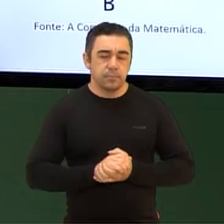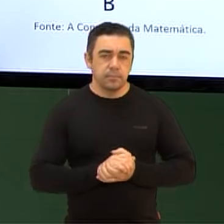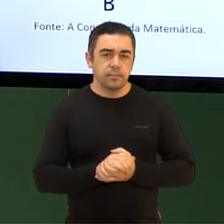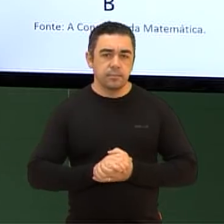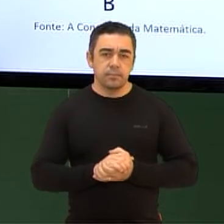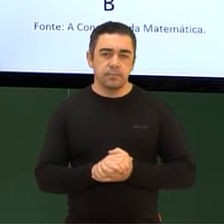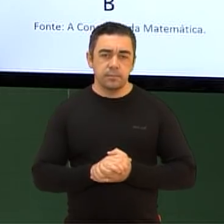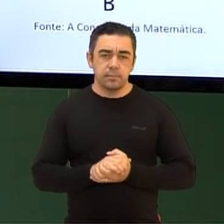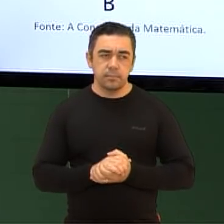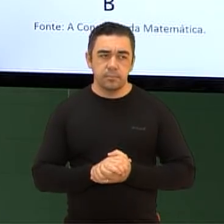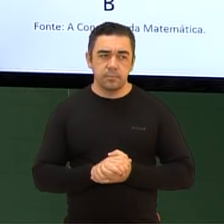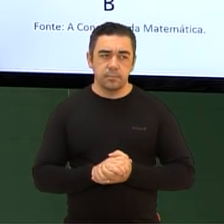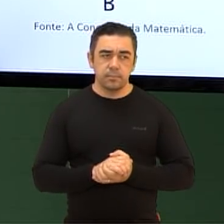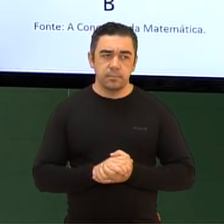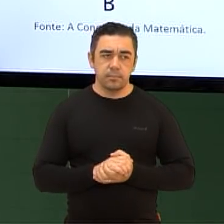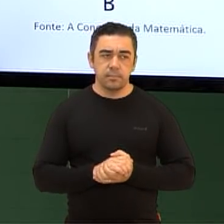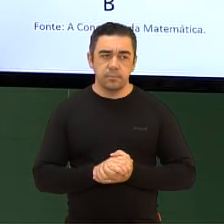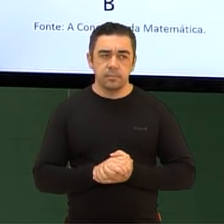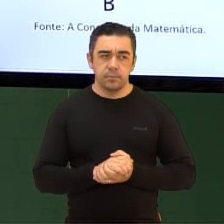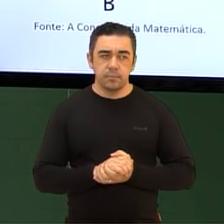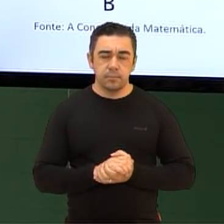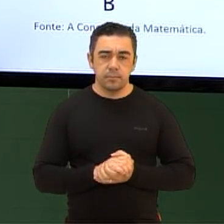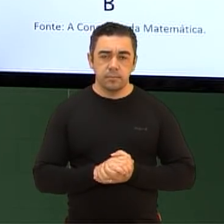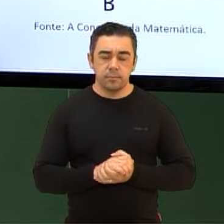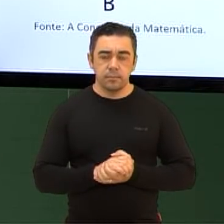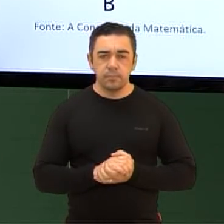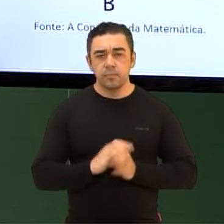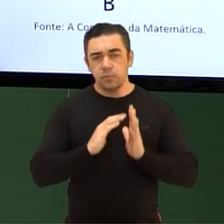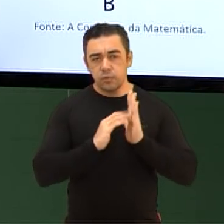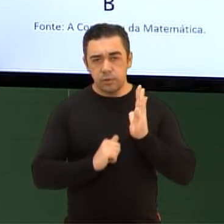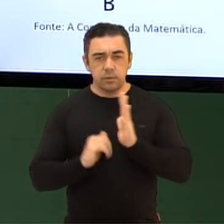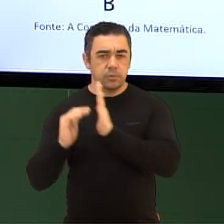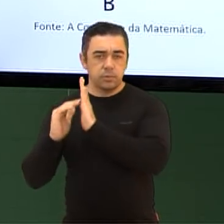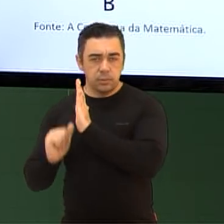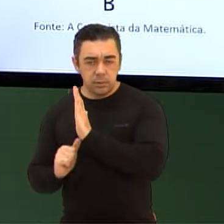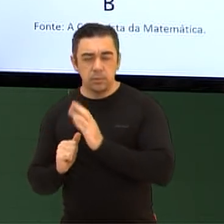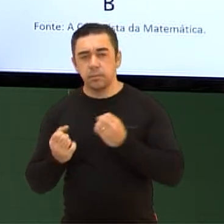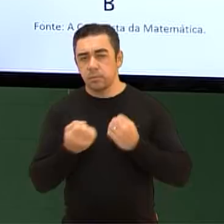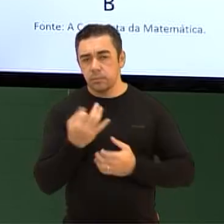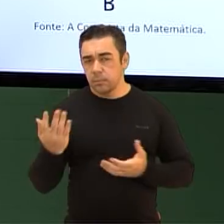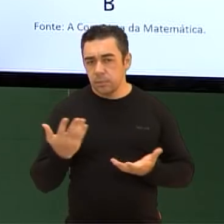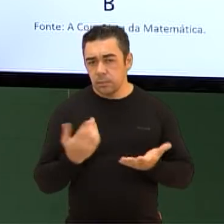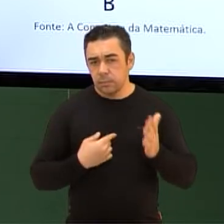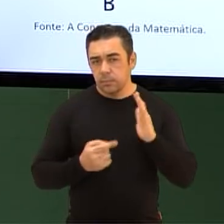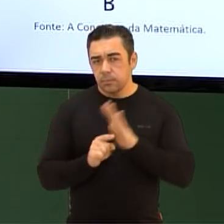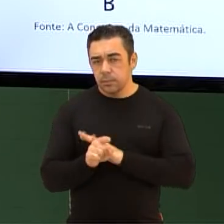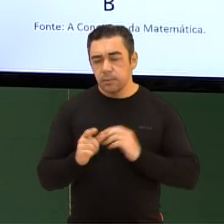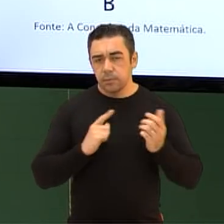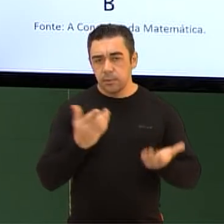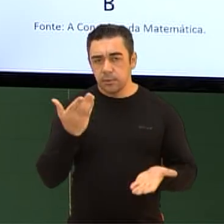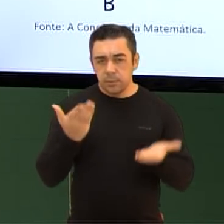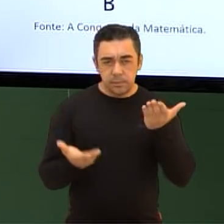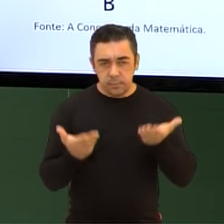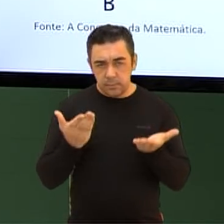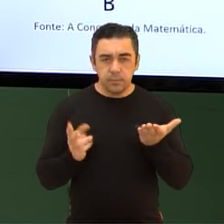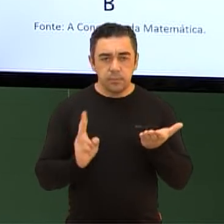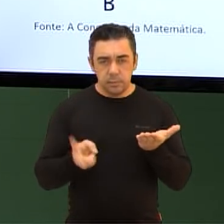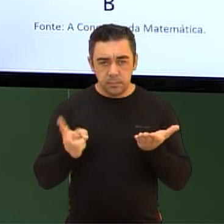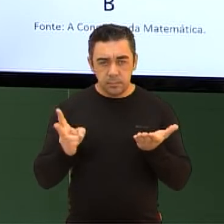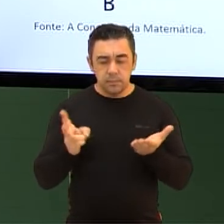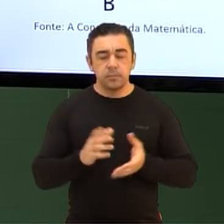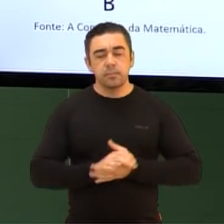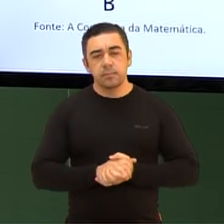menos 20 do outro lado? Se eu tirar 20 de um lado e tirar 20 do outro, minha balança continua